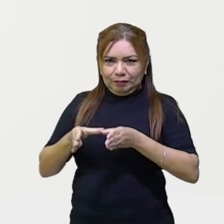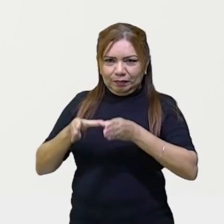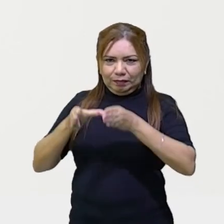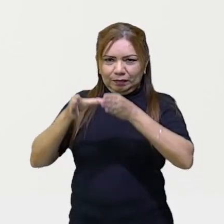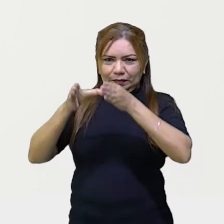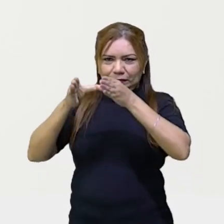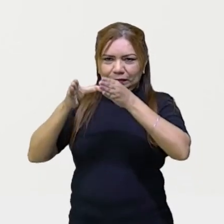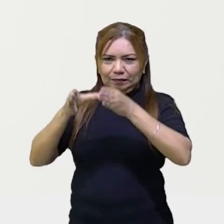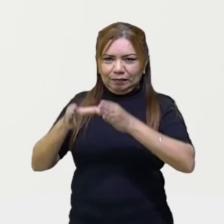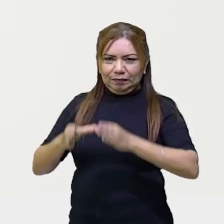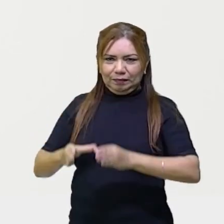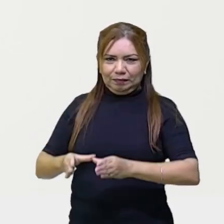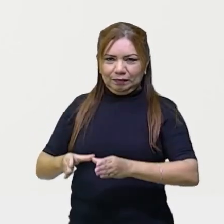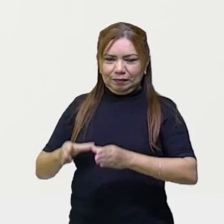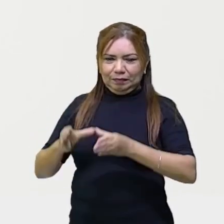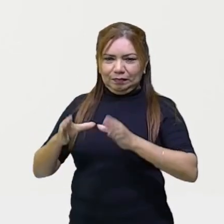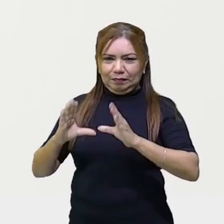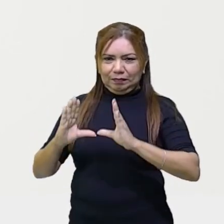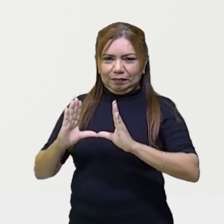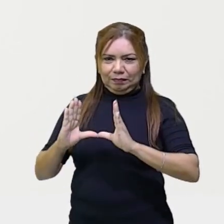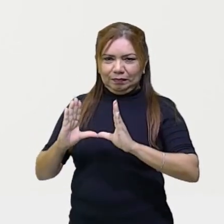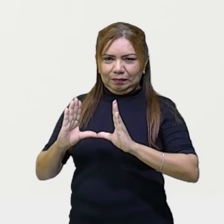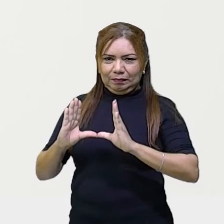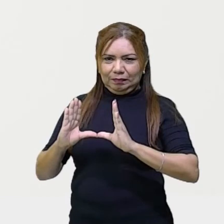bom então ele vai ter